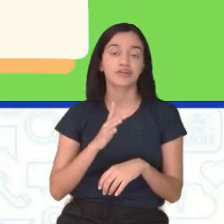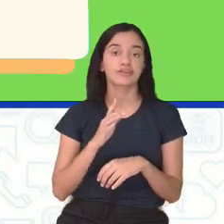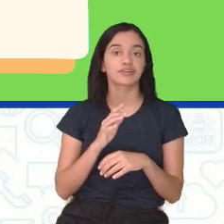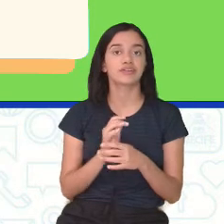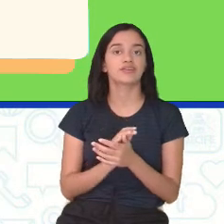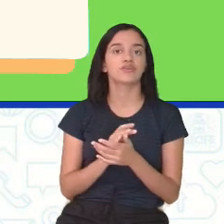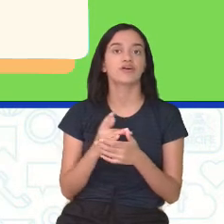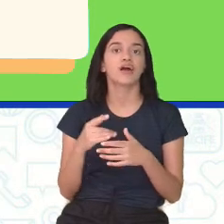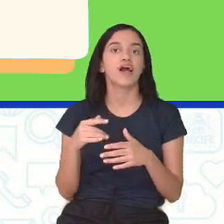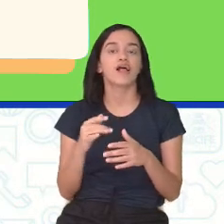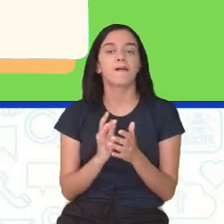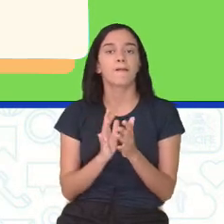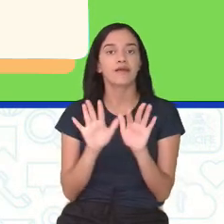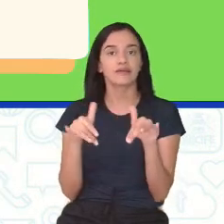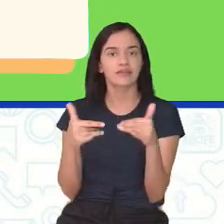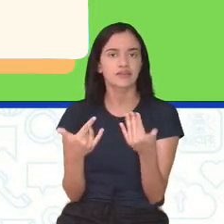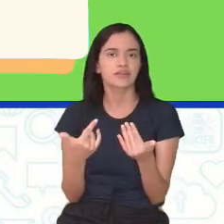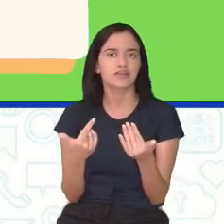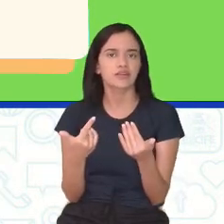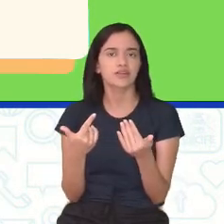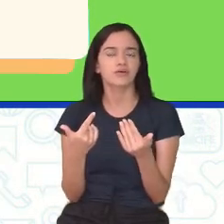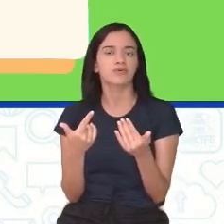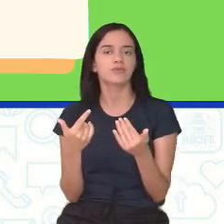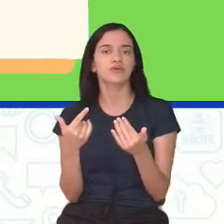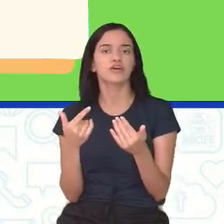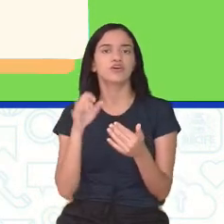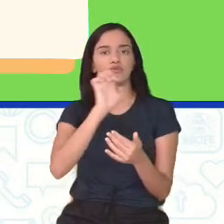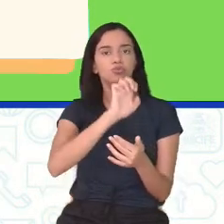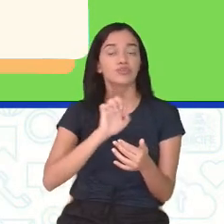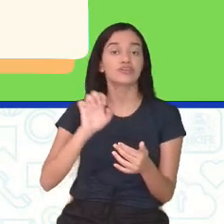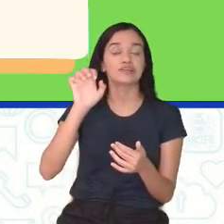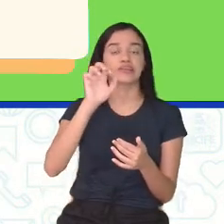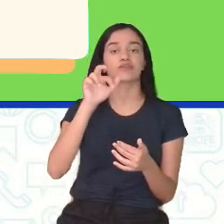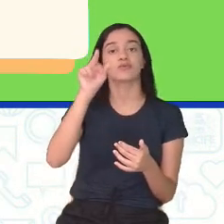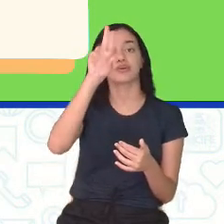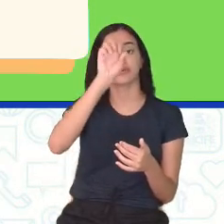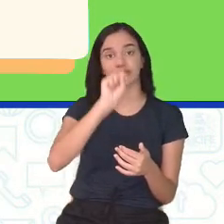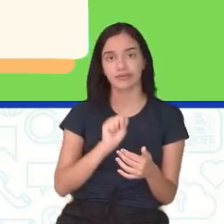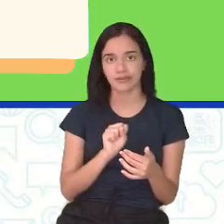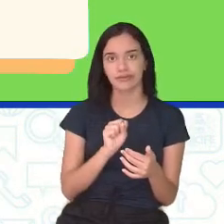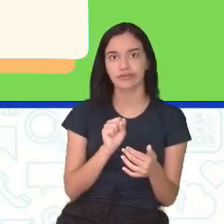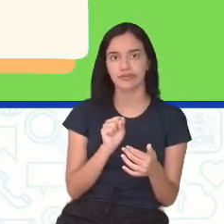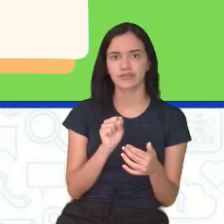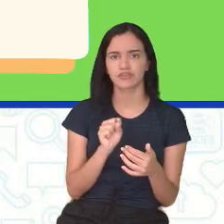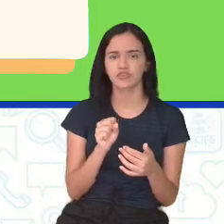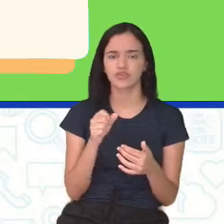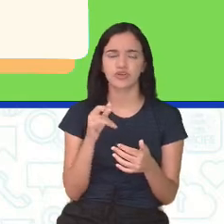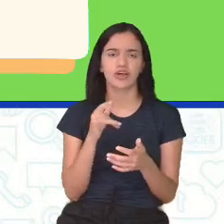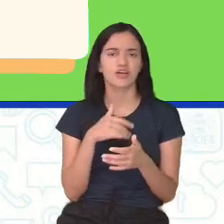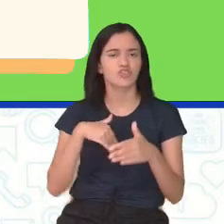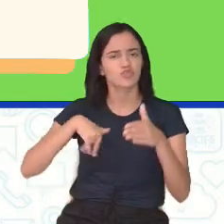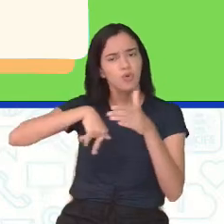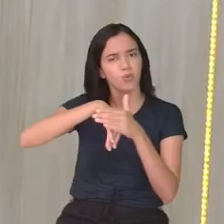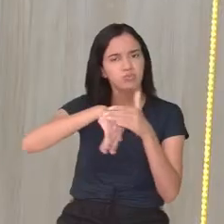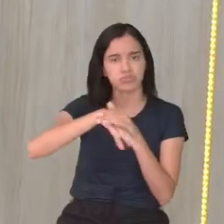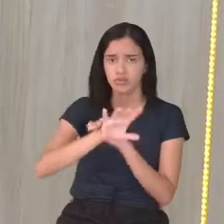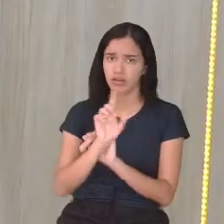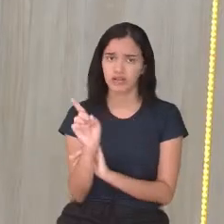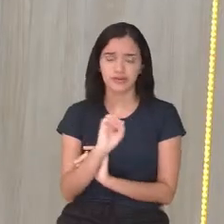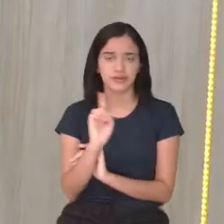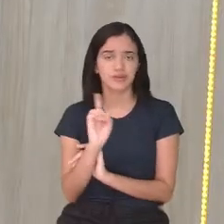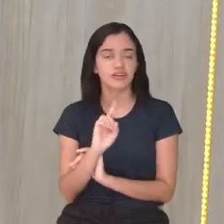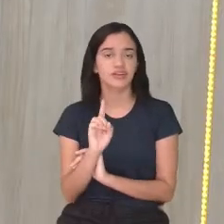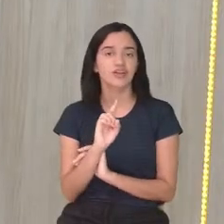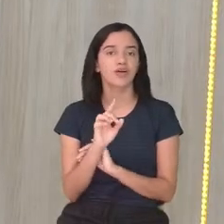Sul. E aí o povo diz, a educação física é só jogar bola. Olha aí, a gente pensando, vendo todo um contexto histórico,